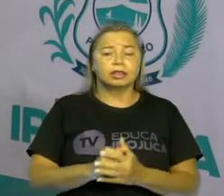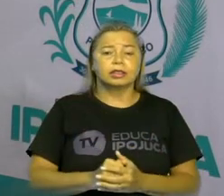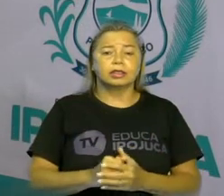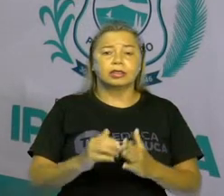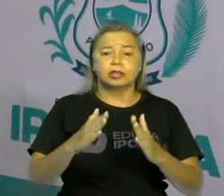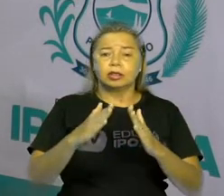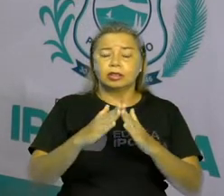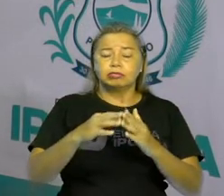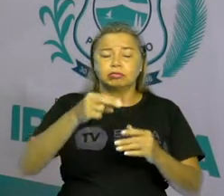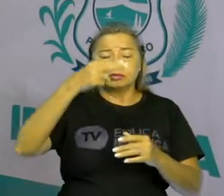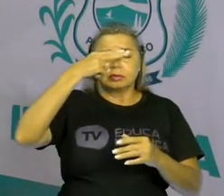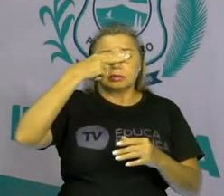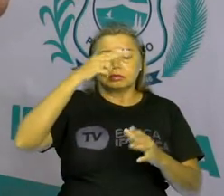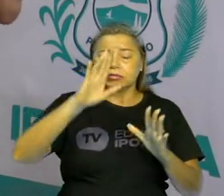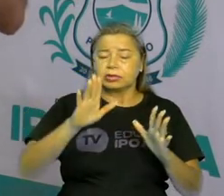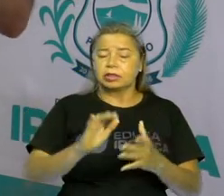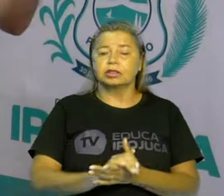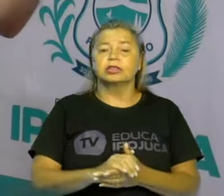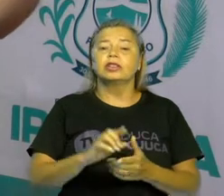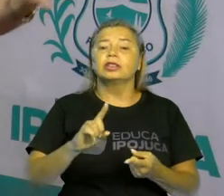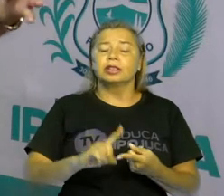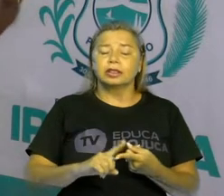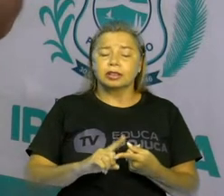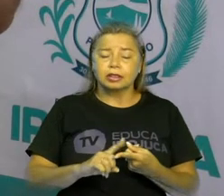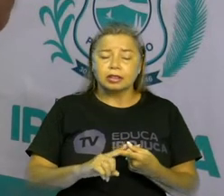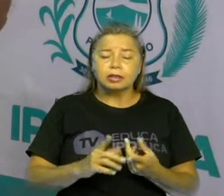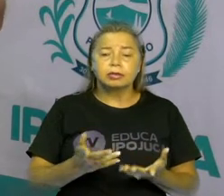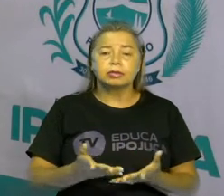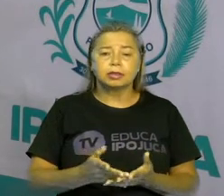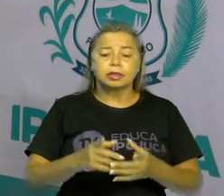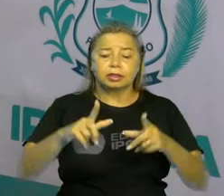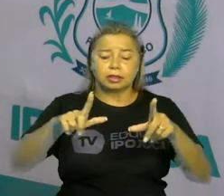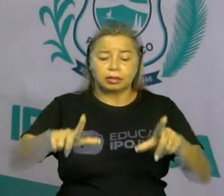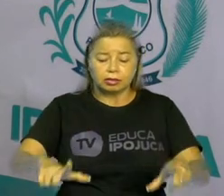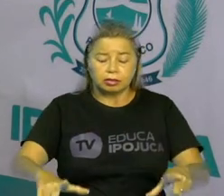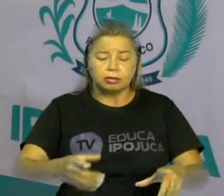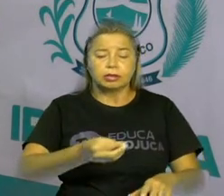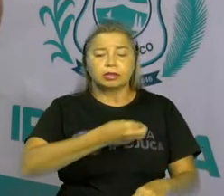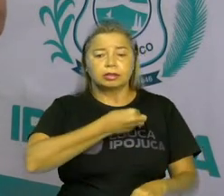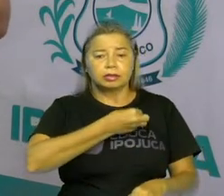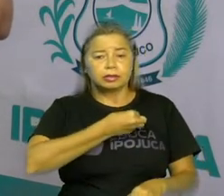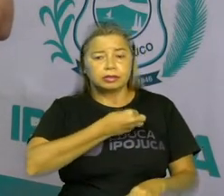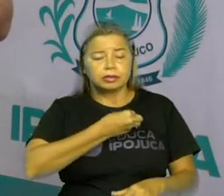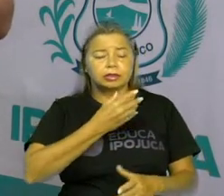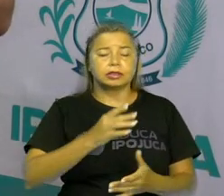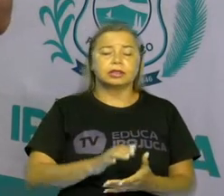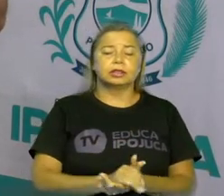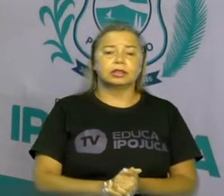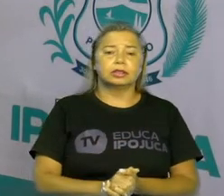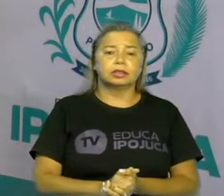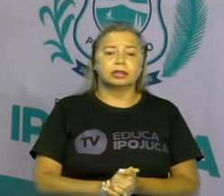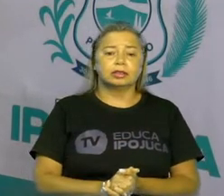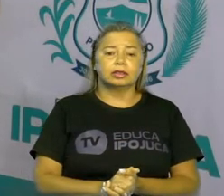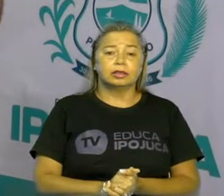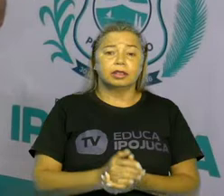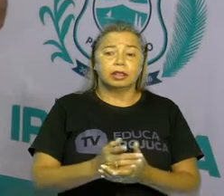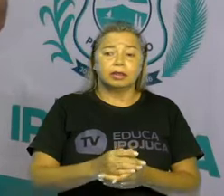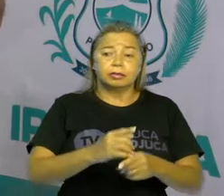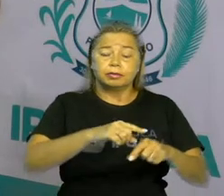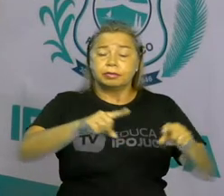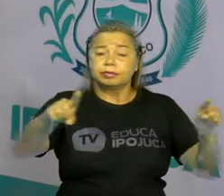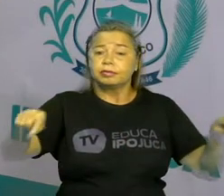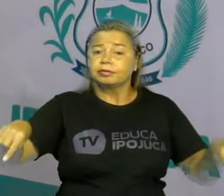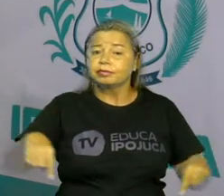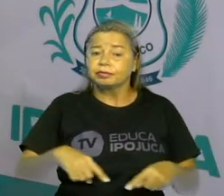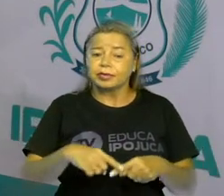ser evangélica, católica, seja qual tipo de igreja, é um espaço de vivência também. A praça onde você